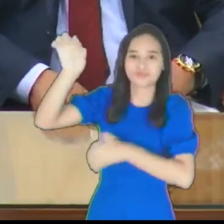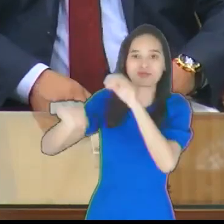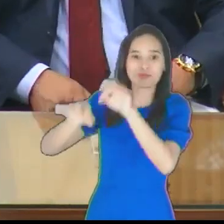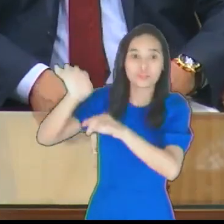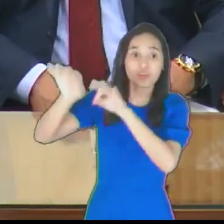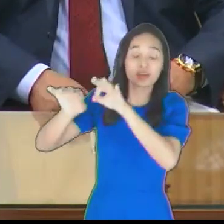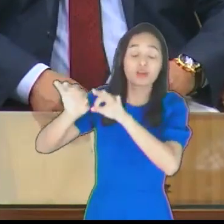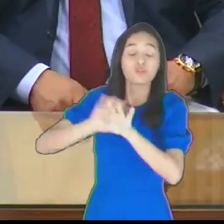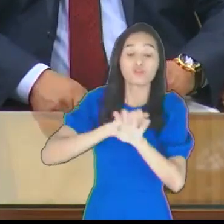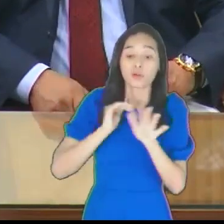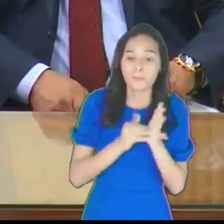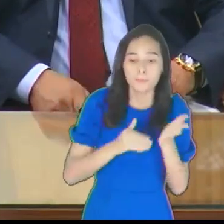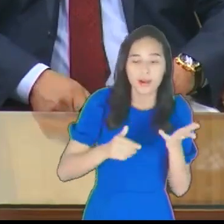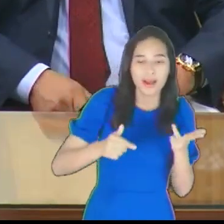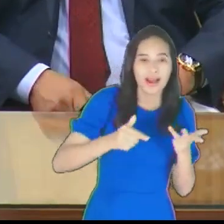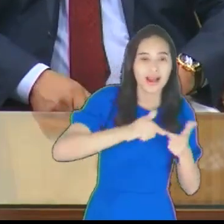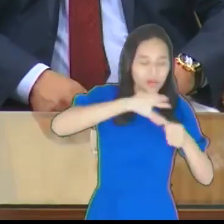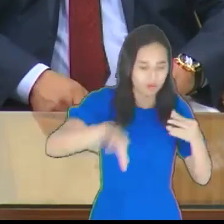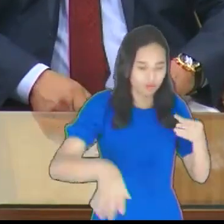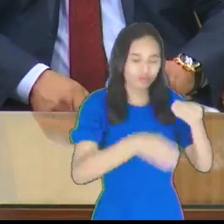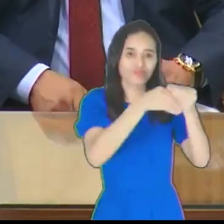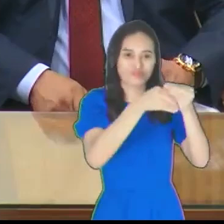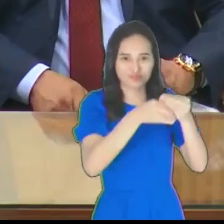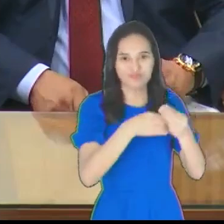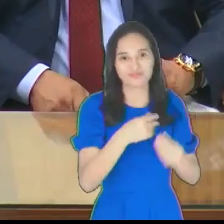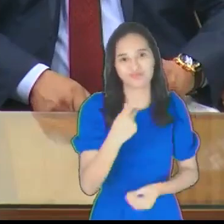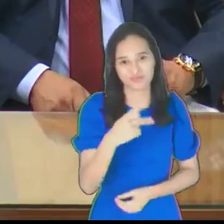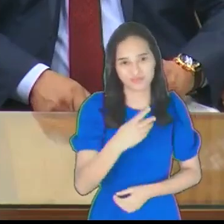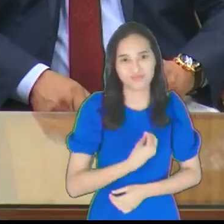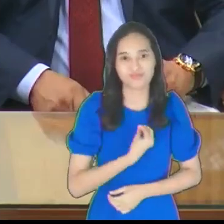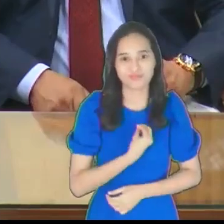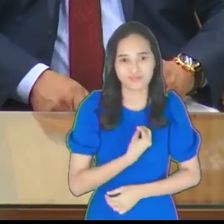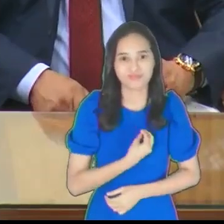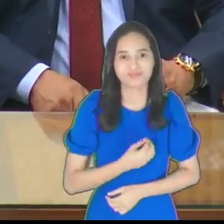e todas estas coisas vos serão acrescentadas.